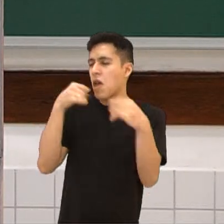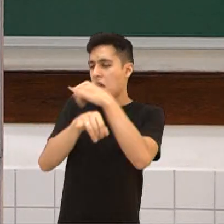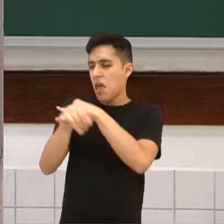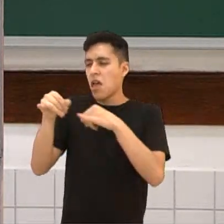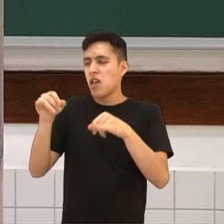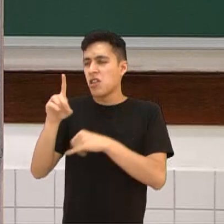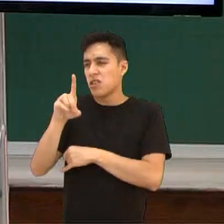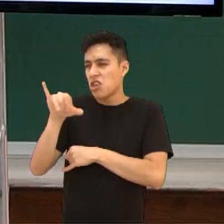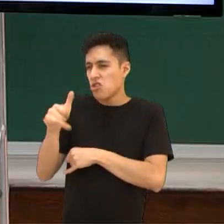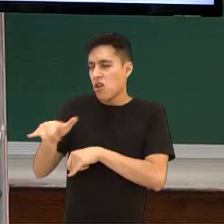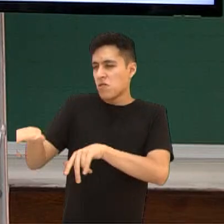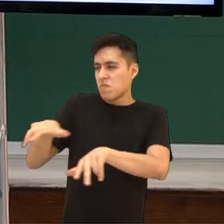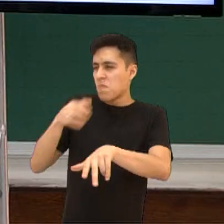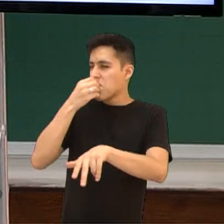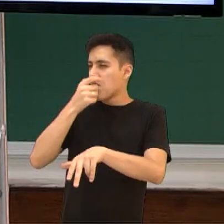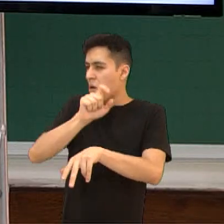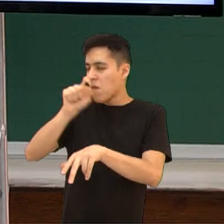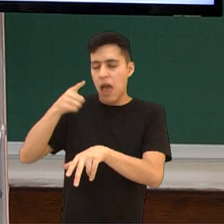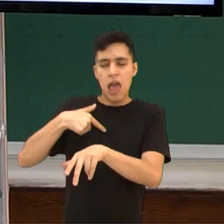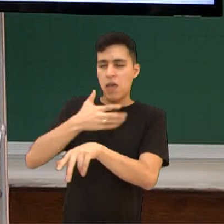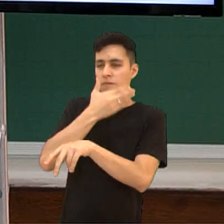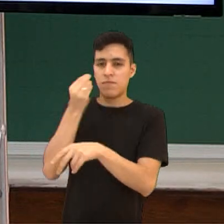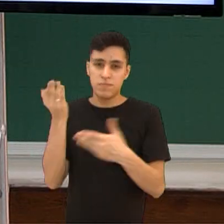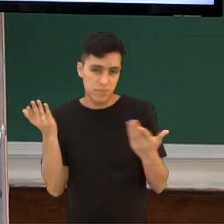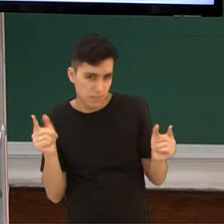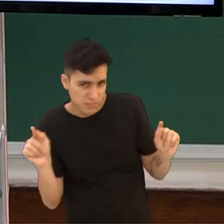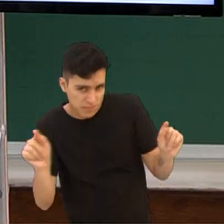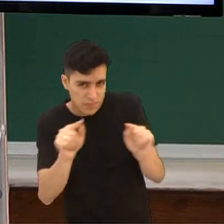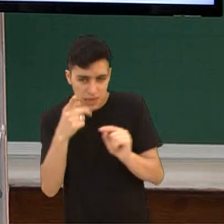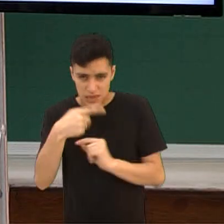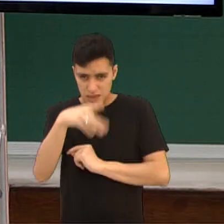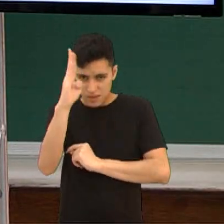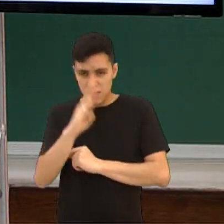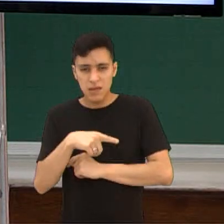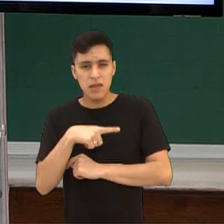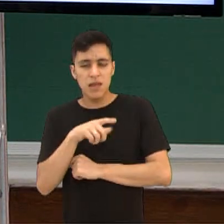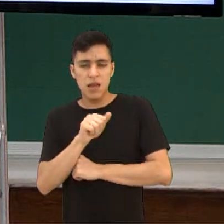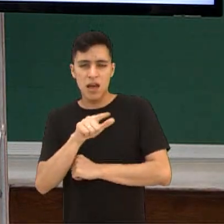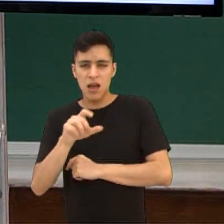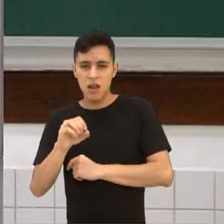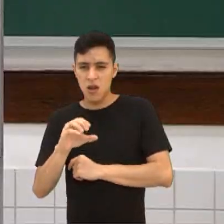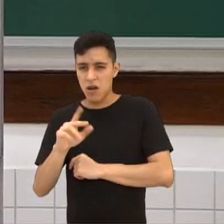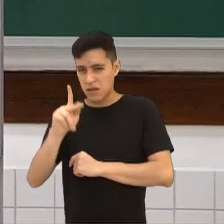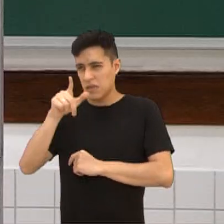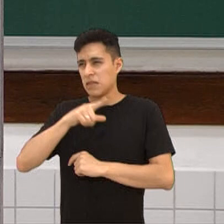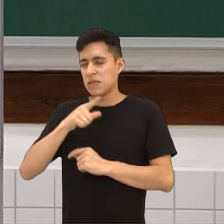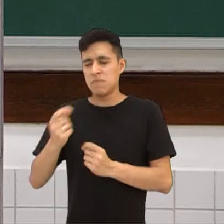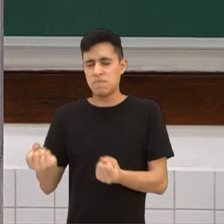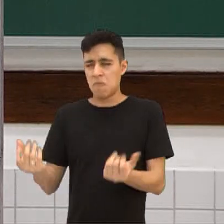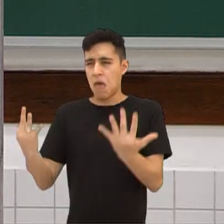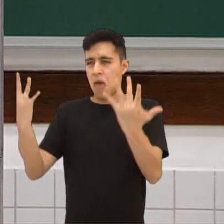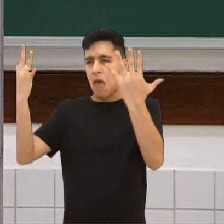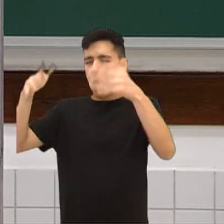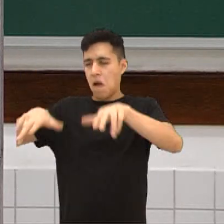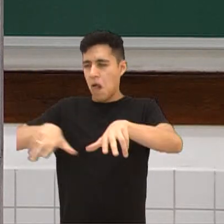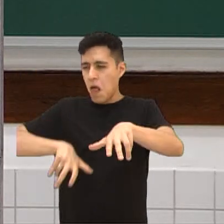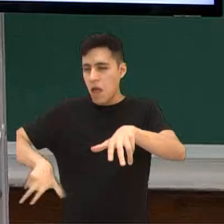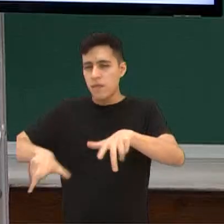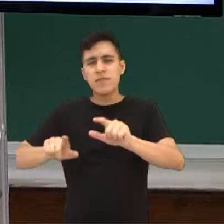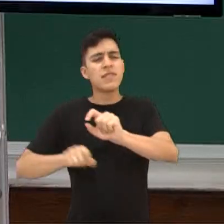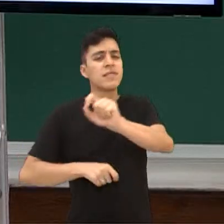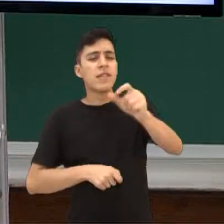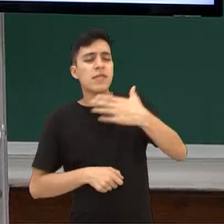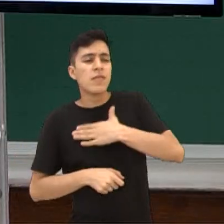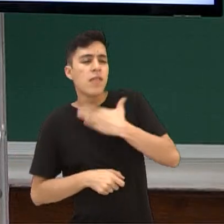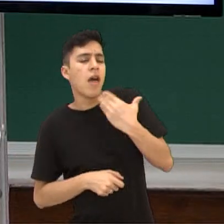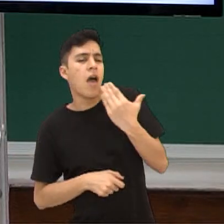DJ bom por aí, né? A gente tem aqui no Brasil o Alok, né, que faz aquele fervo maravilhoso, tudo. Quem não gosta de uma boa música